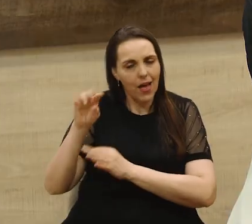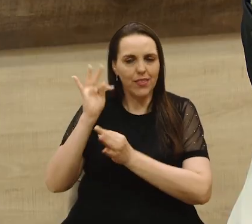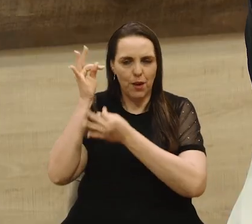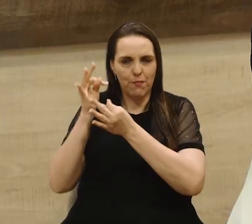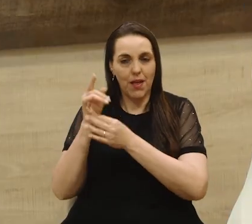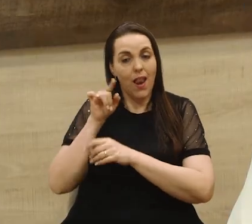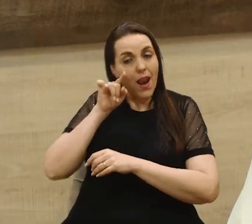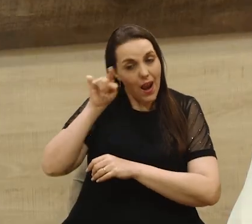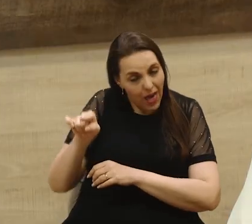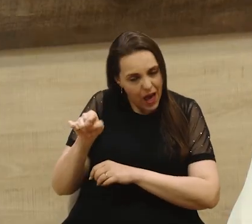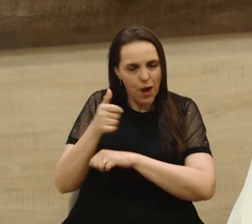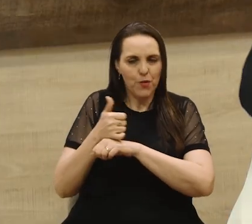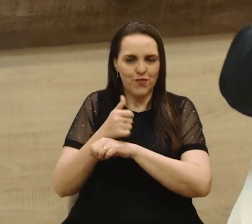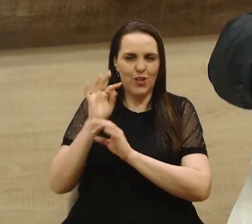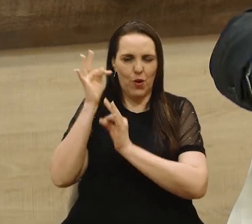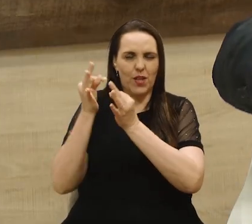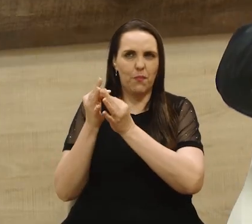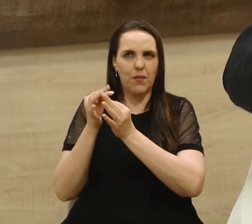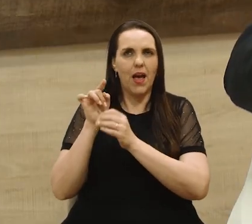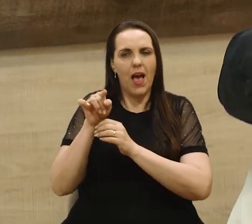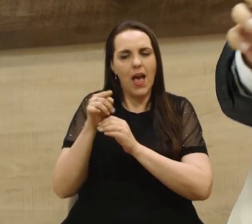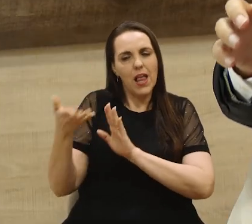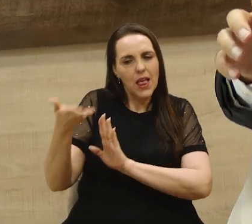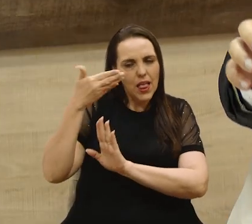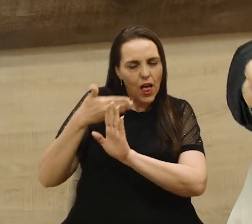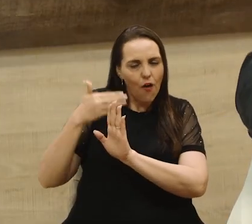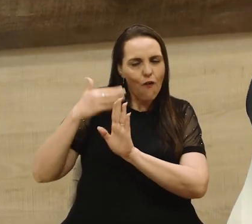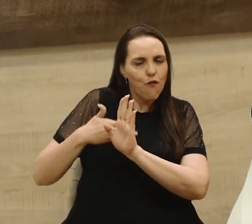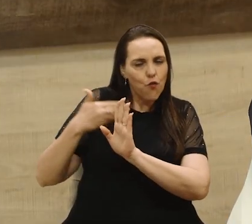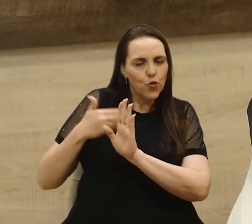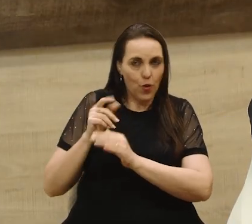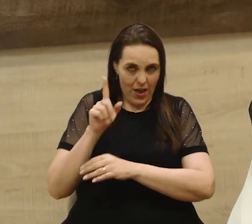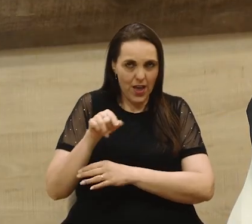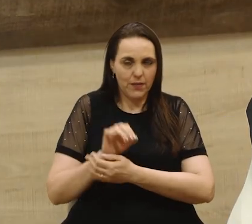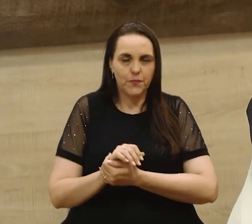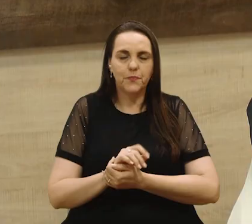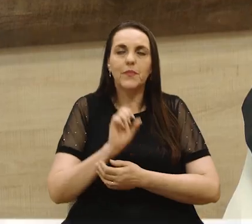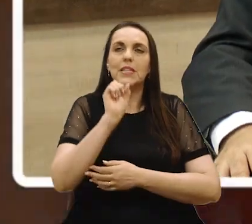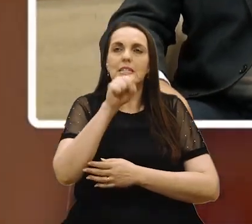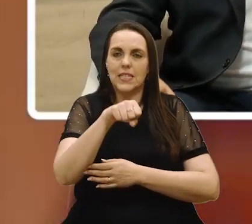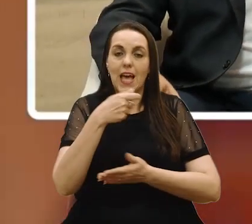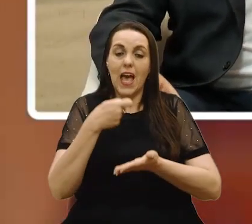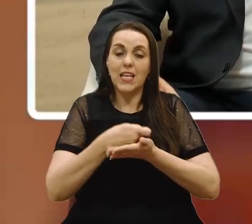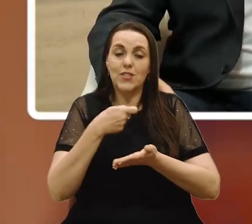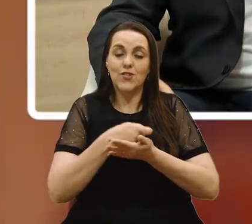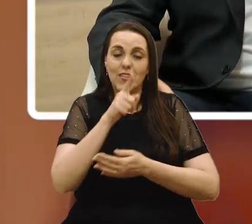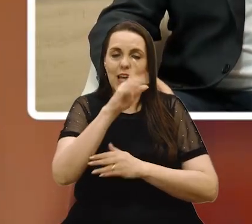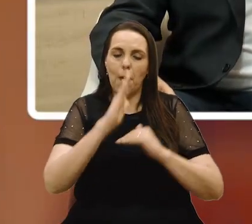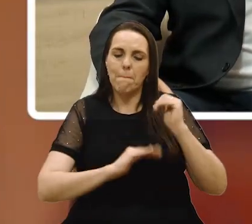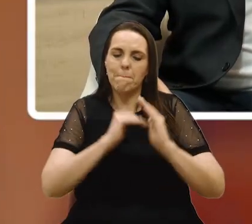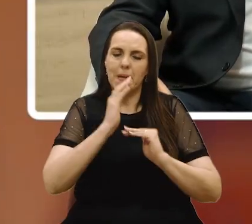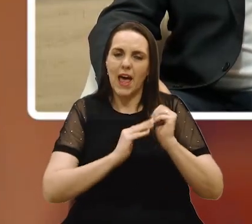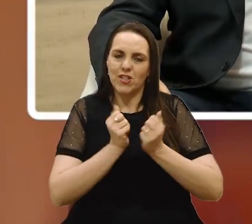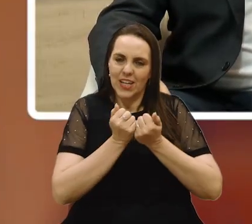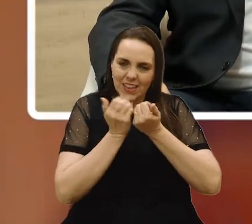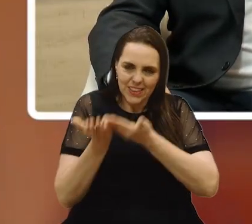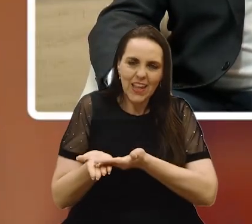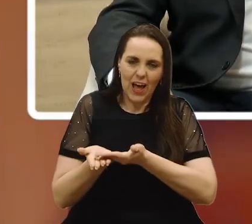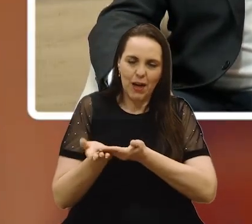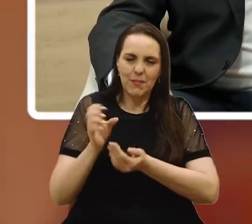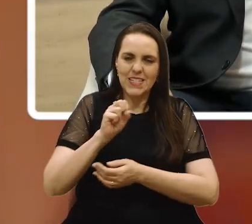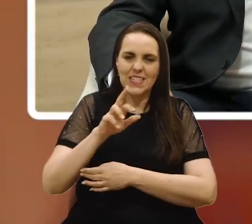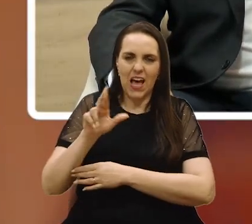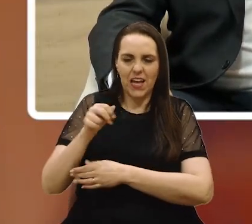porque no terapeuta, digamos assim, que ele monopoliza o pano de fundo. Isso, até porque é uma exigência dele, um exercício que ele dá para